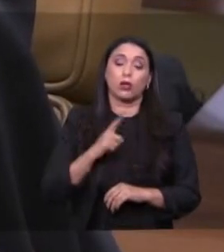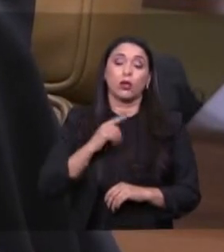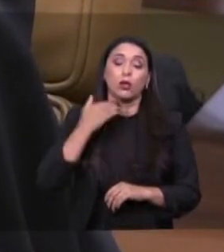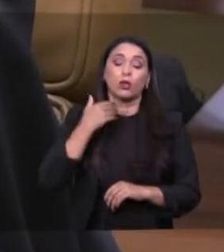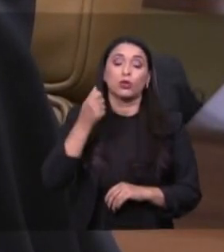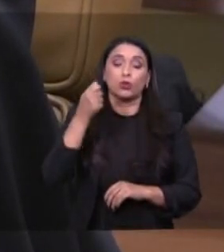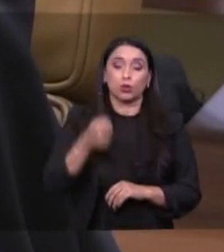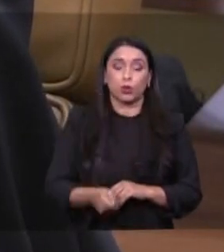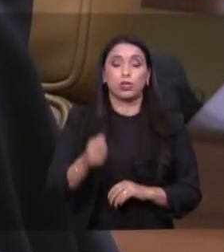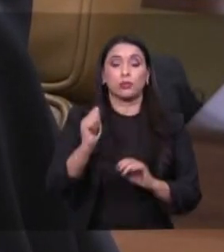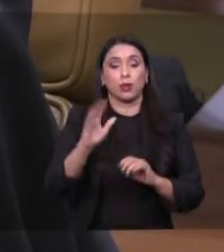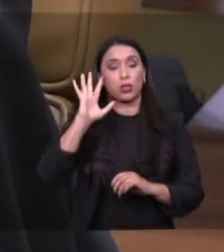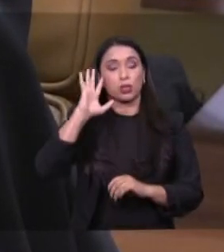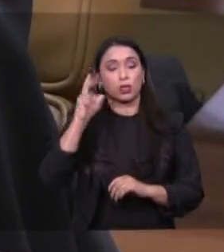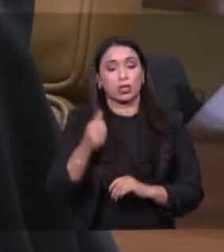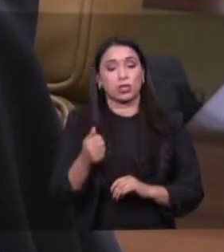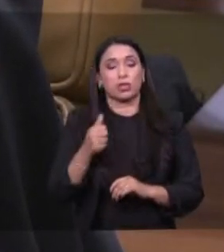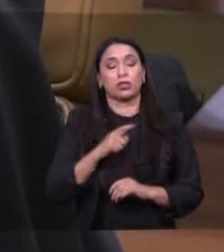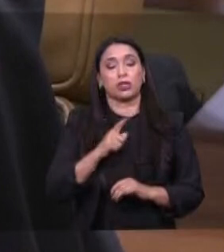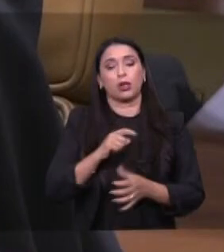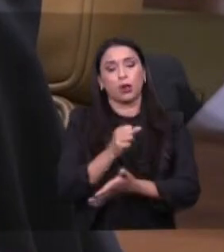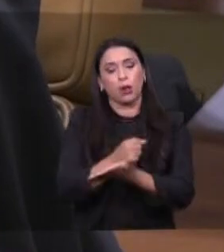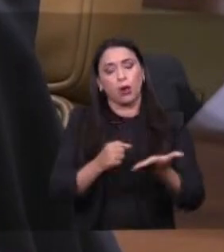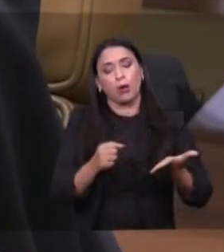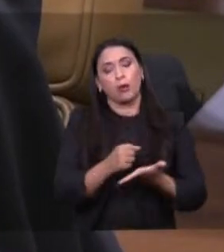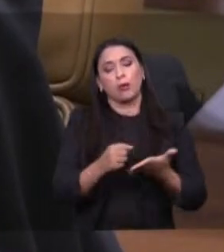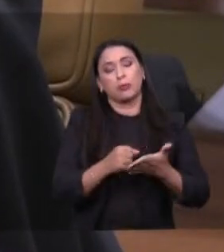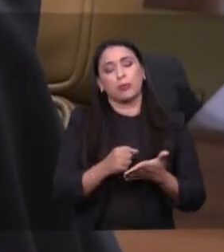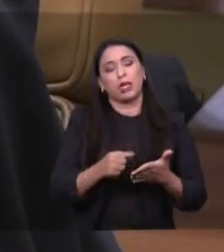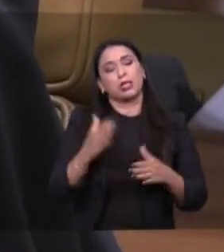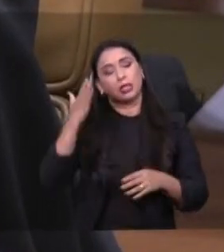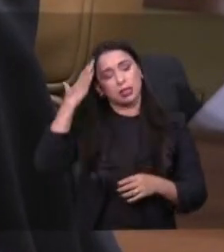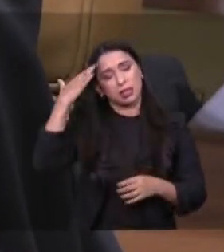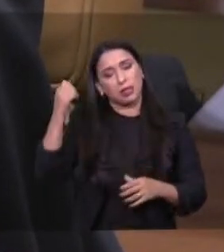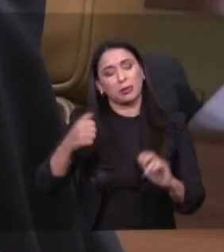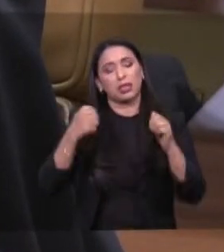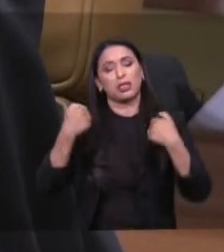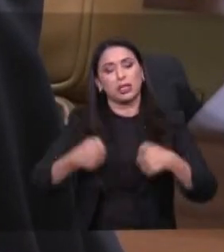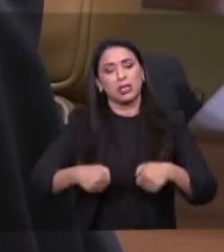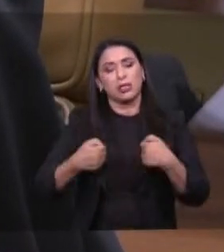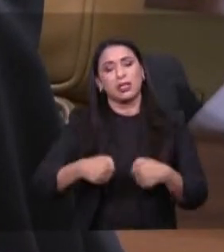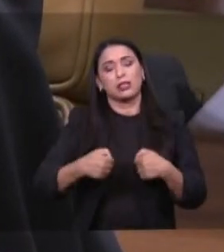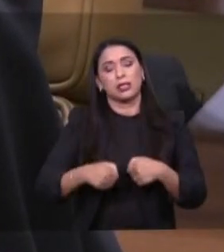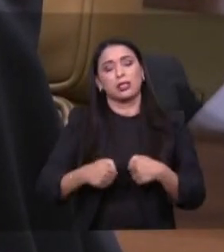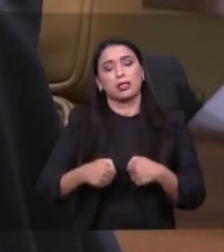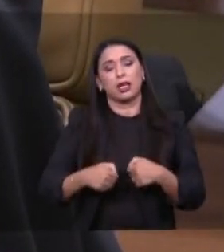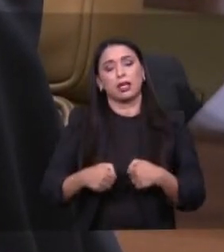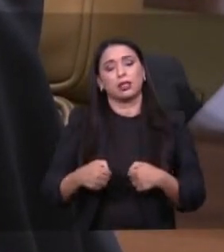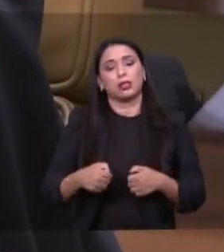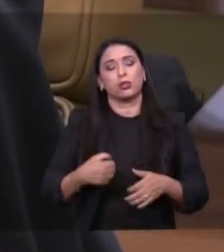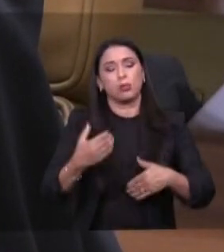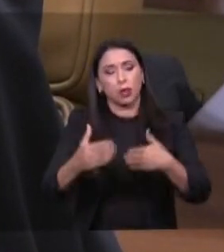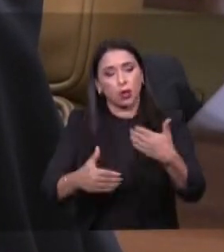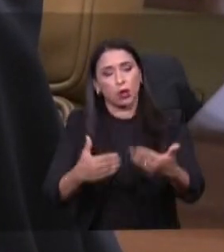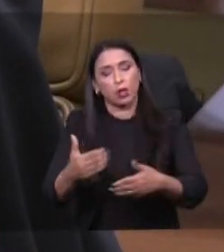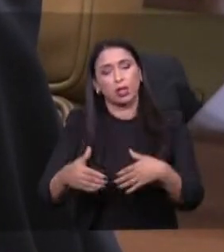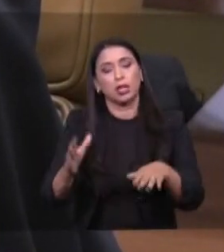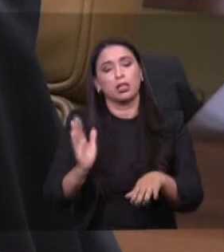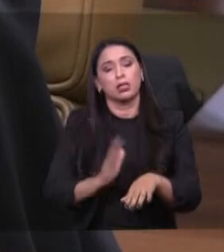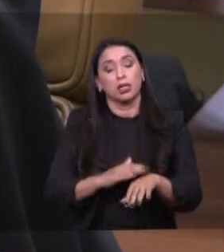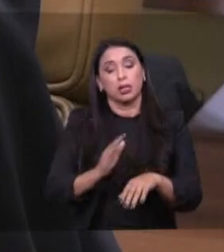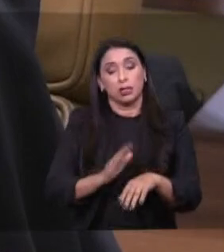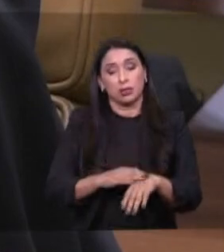juiz pode decidir de forma fundamentada, reconhecendo a necessidade de novas prorrogações diante de elementos concretos